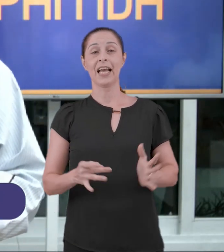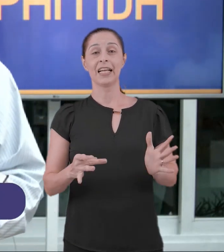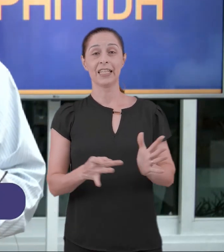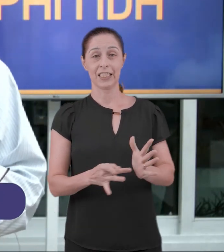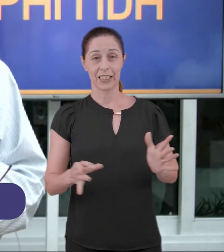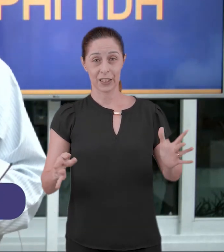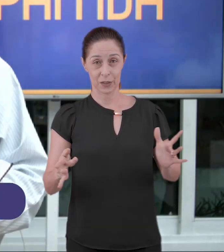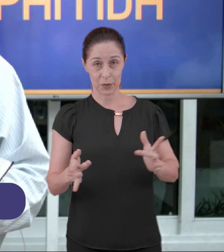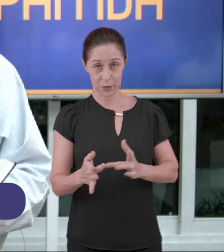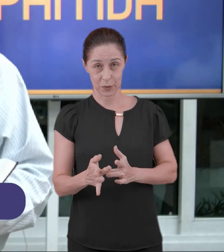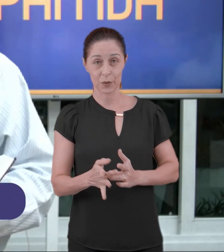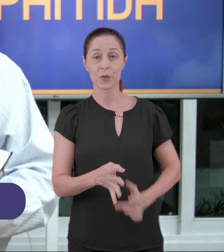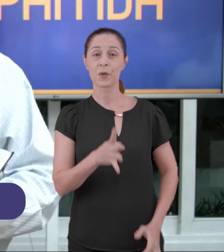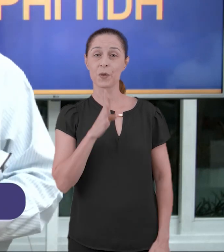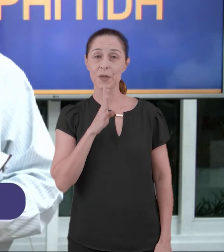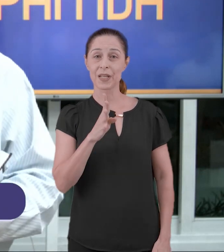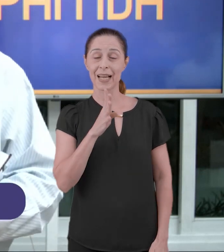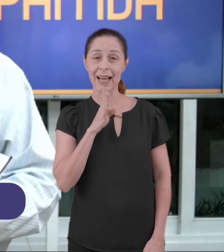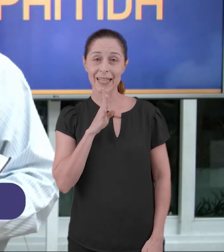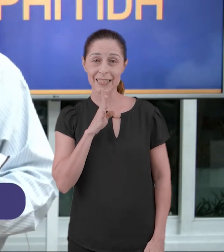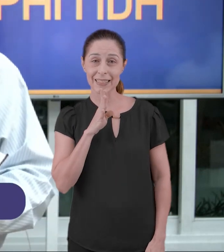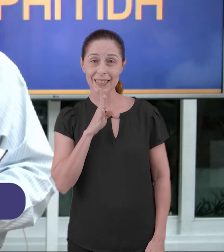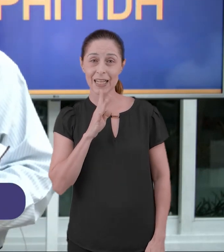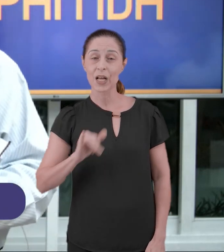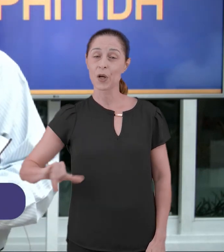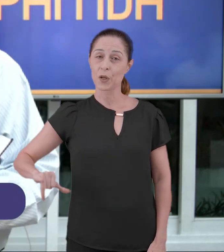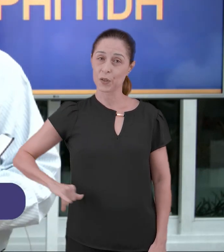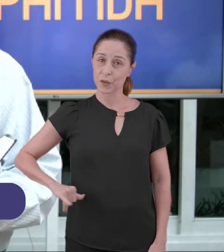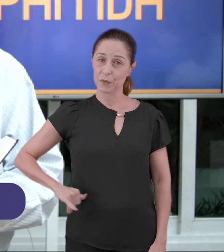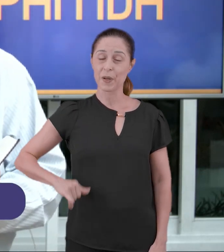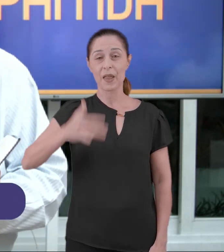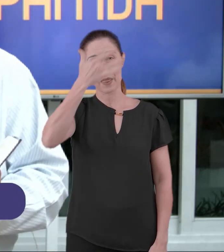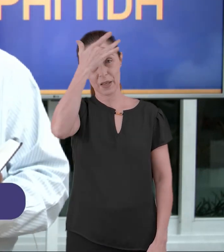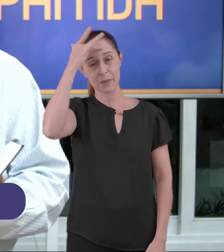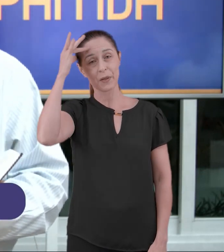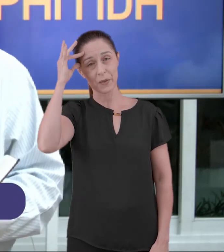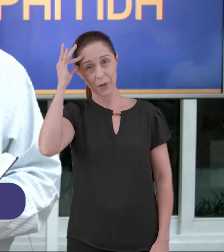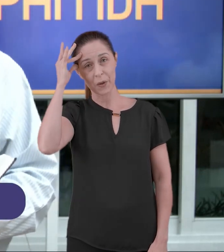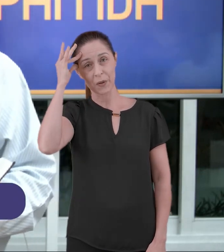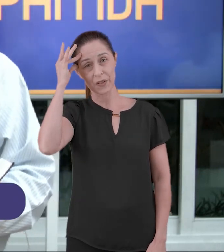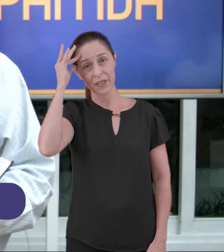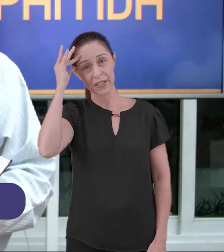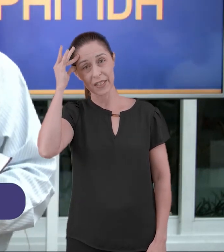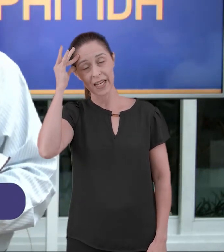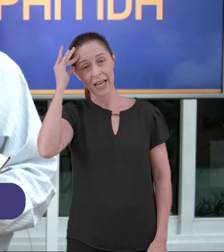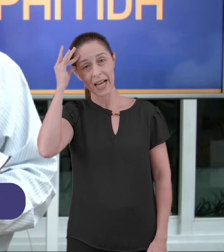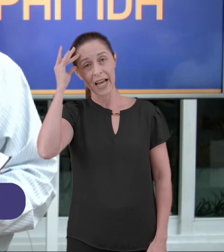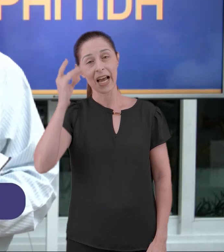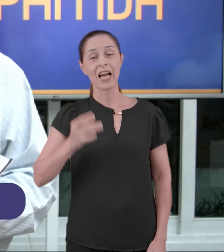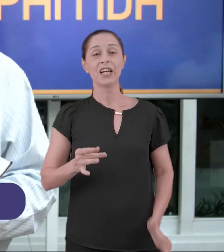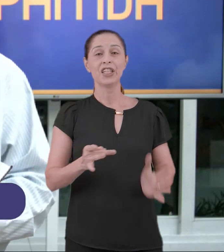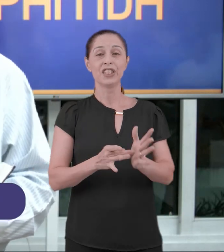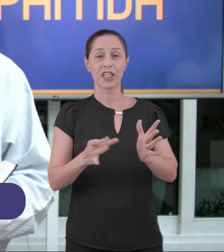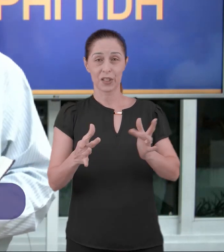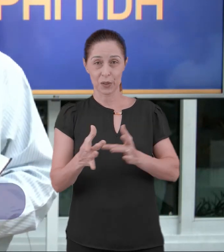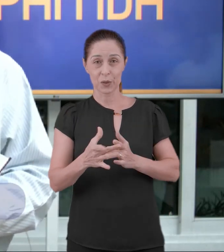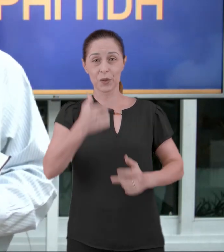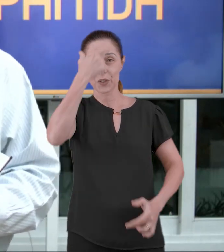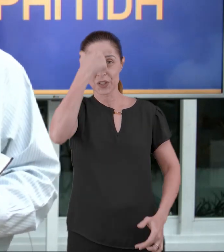Jesus, conhecendo o sofrimento humano, ele é generoso com aqueles que